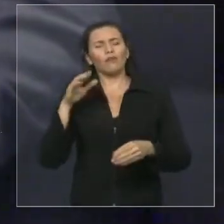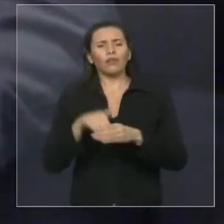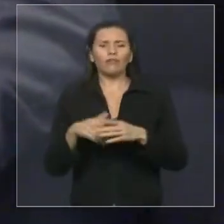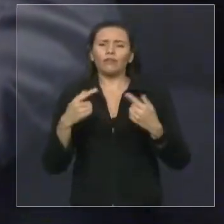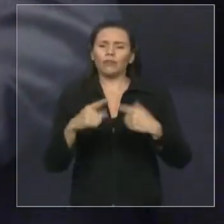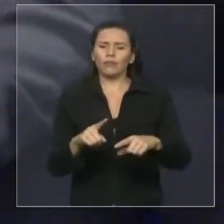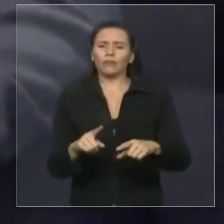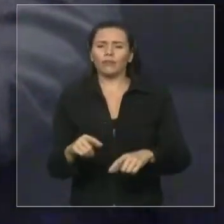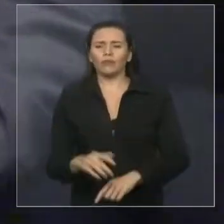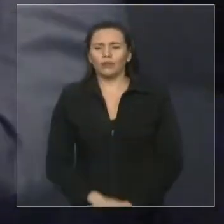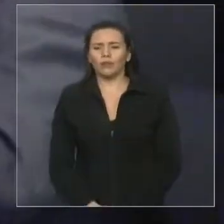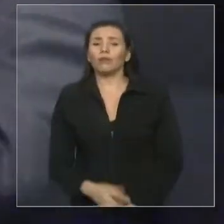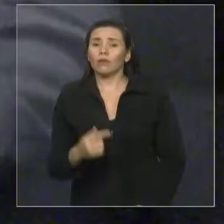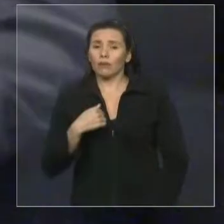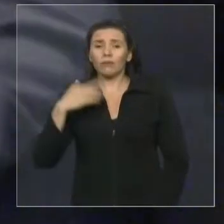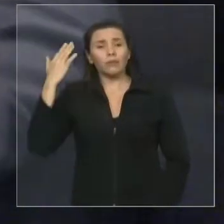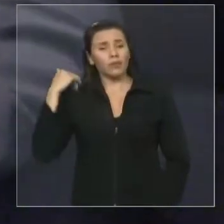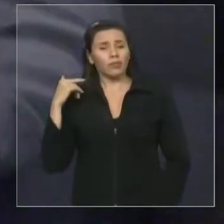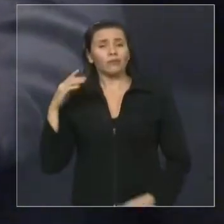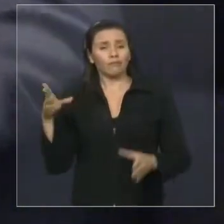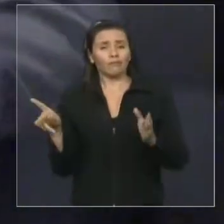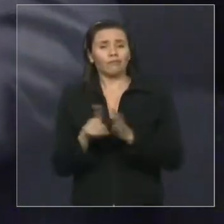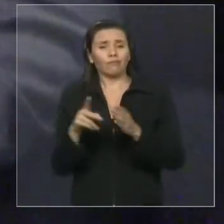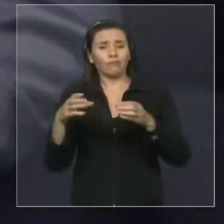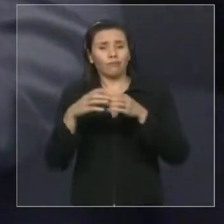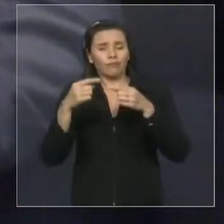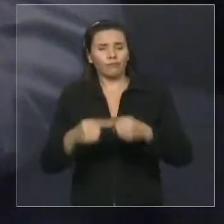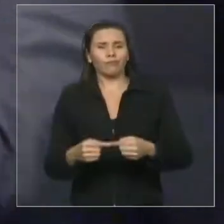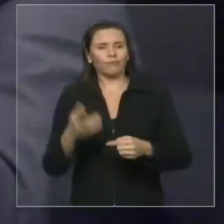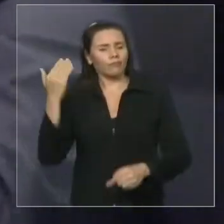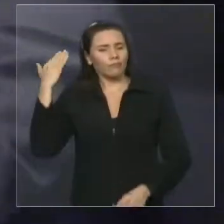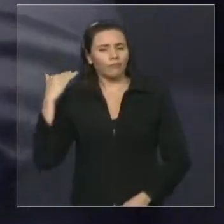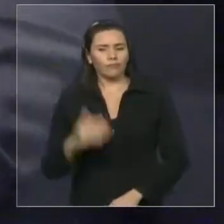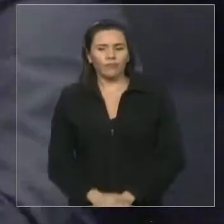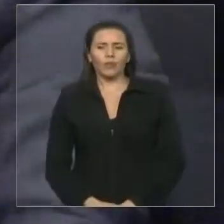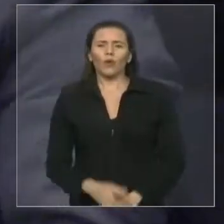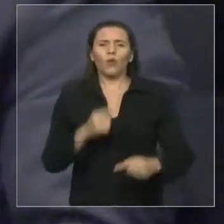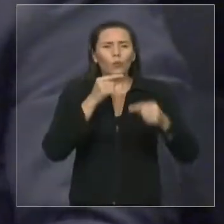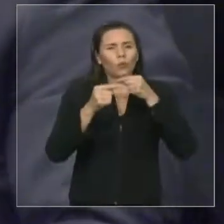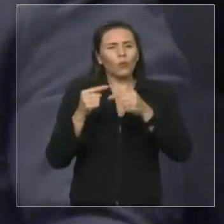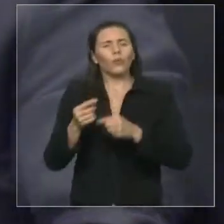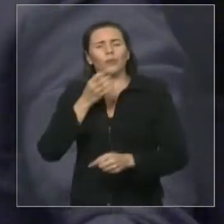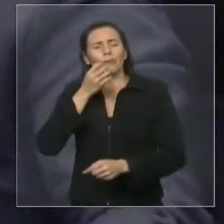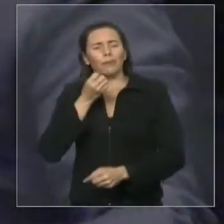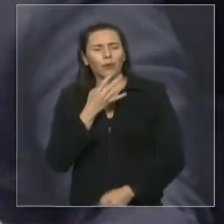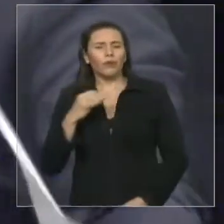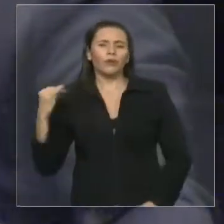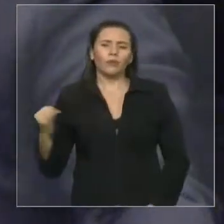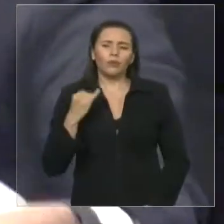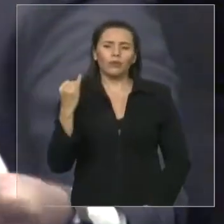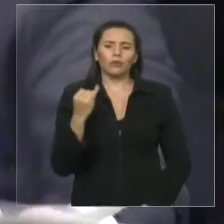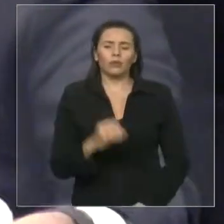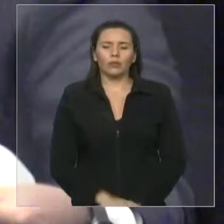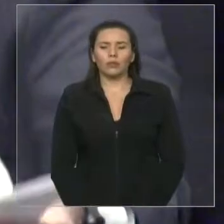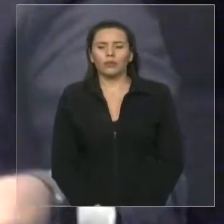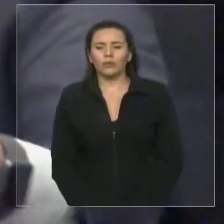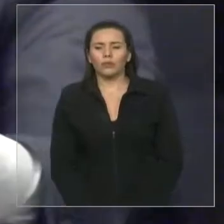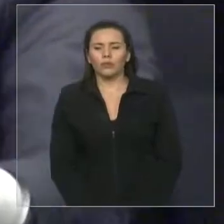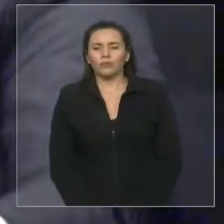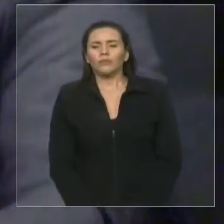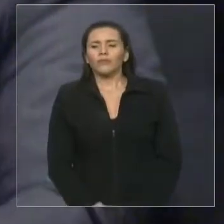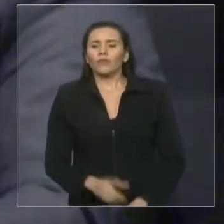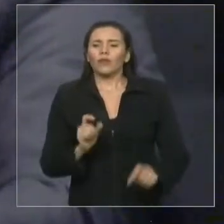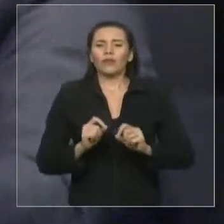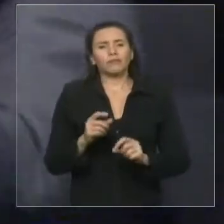Excelência. Porque esse debate é importante acontecer, não ser votado projeto de lei de iniciativa de qualquer um que seja, de deputado